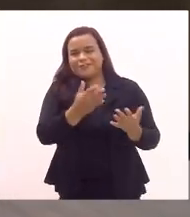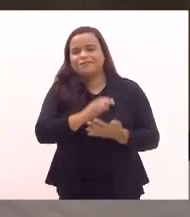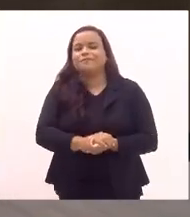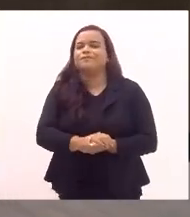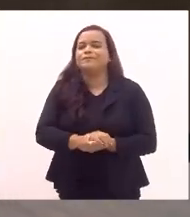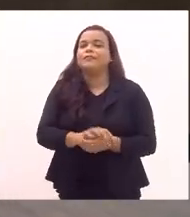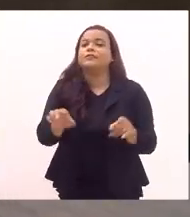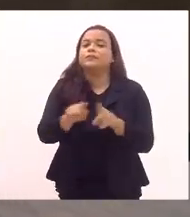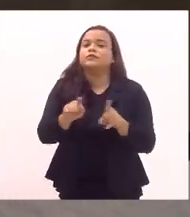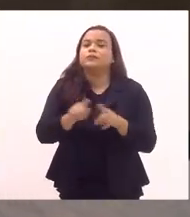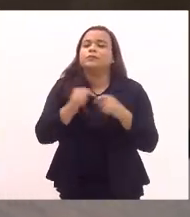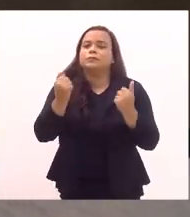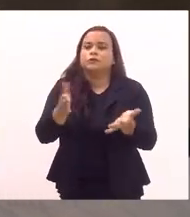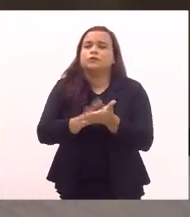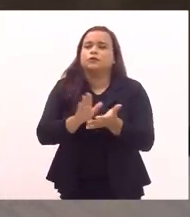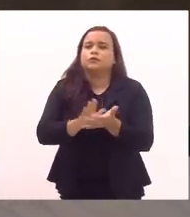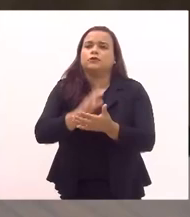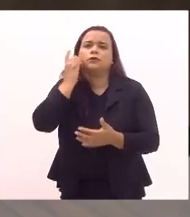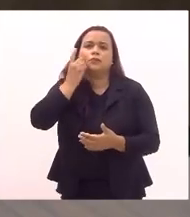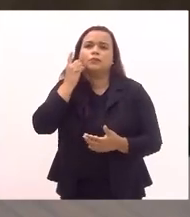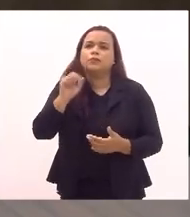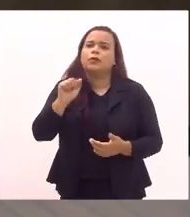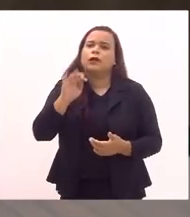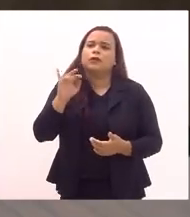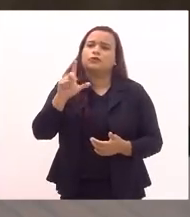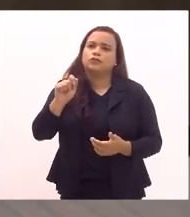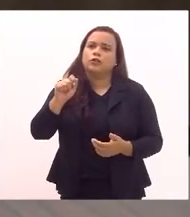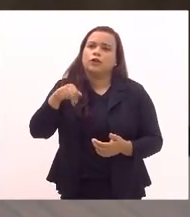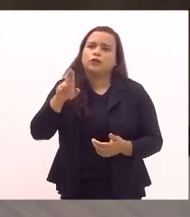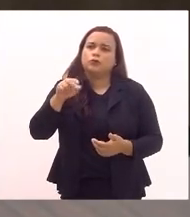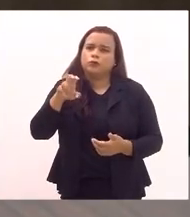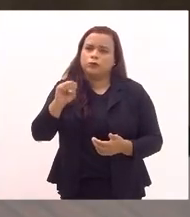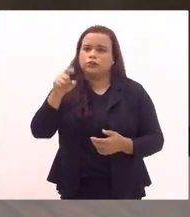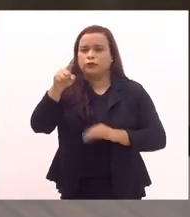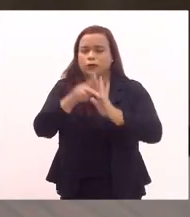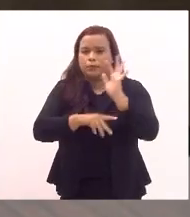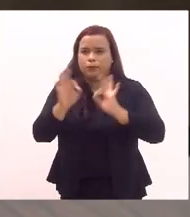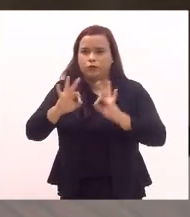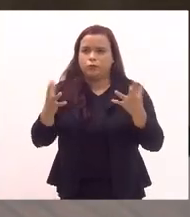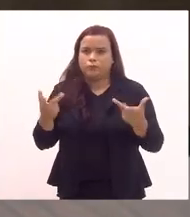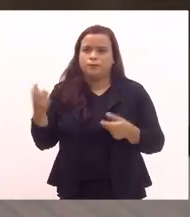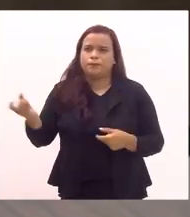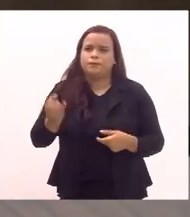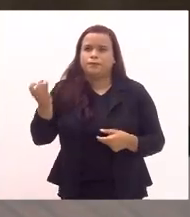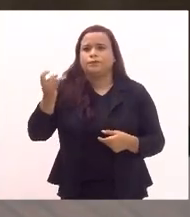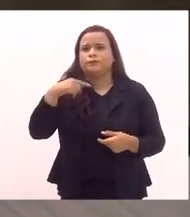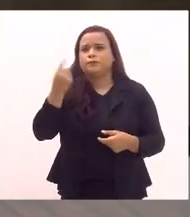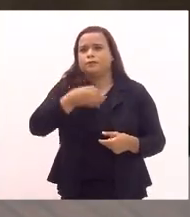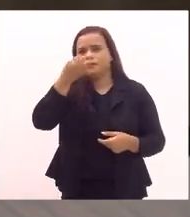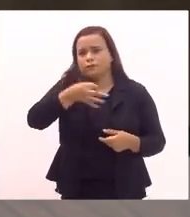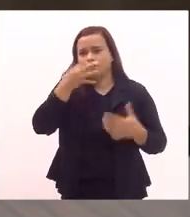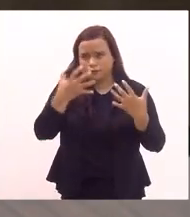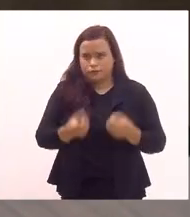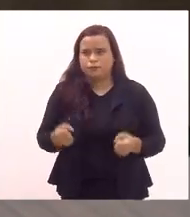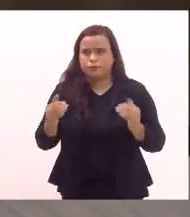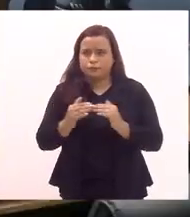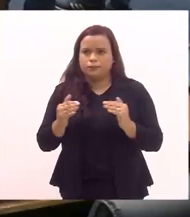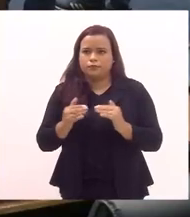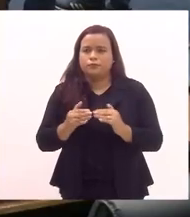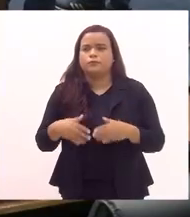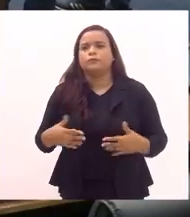parabenizar o deputado Átila Nunes né por mais esse projeto é importante mas parecer favorável